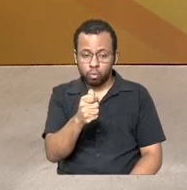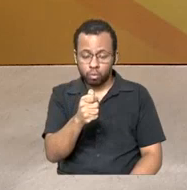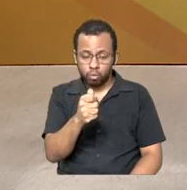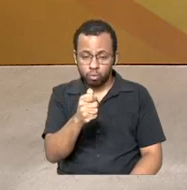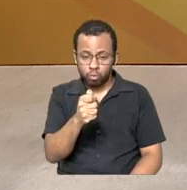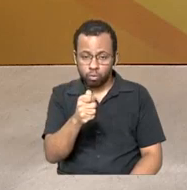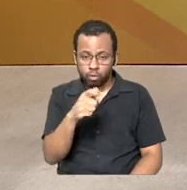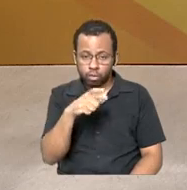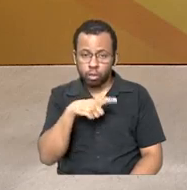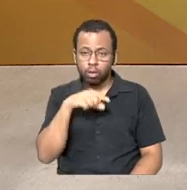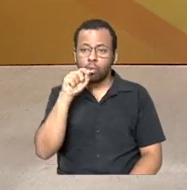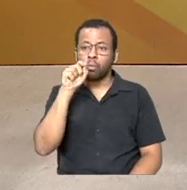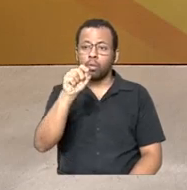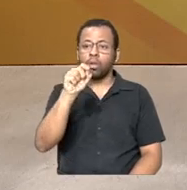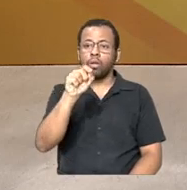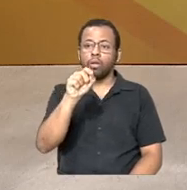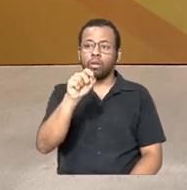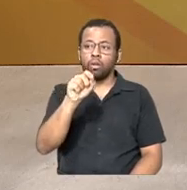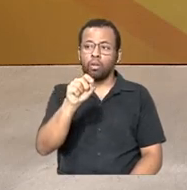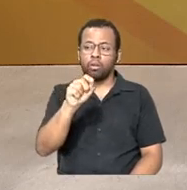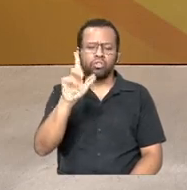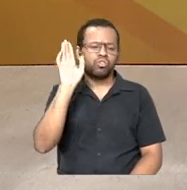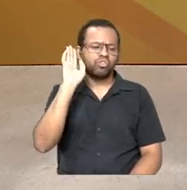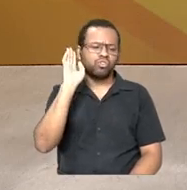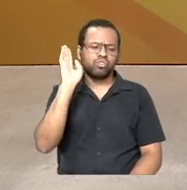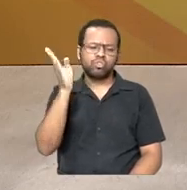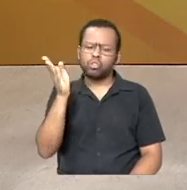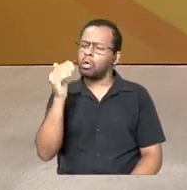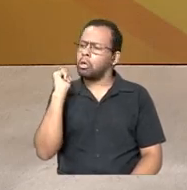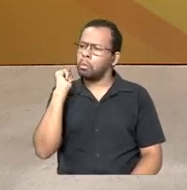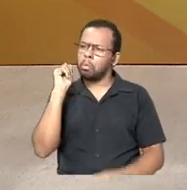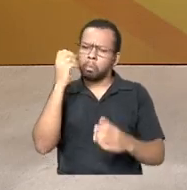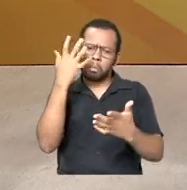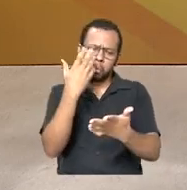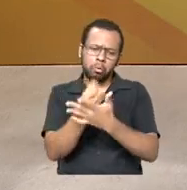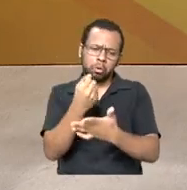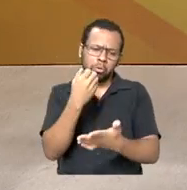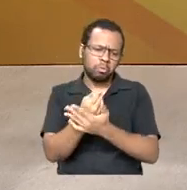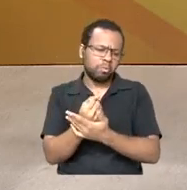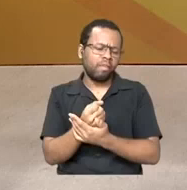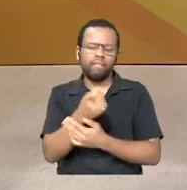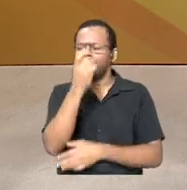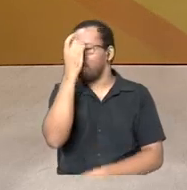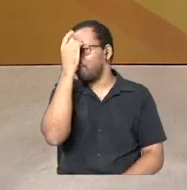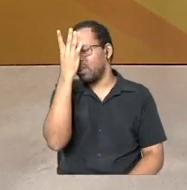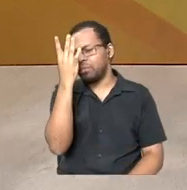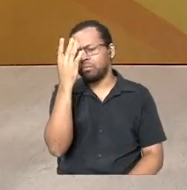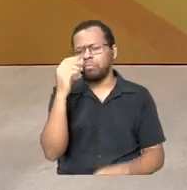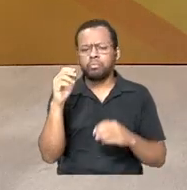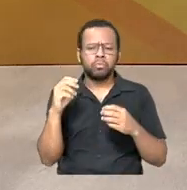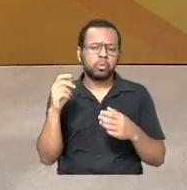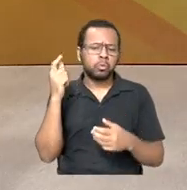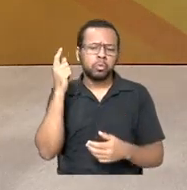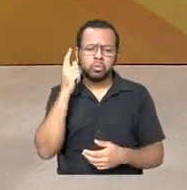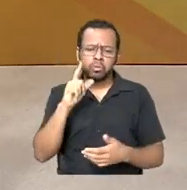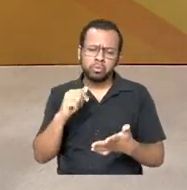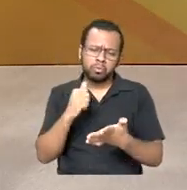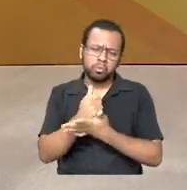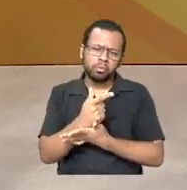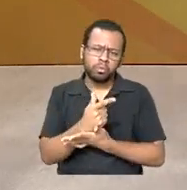aí vai aparecer o linkzinho você clica nele já entrou já baixou fácil demais né E aí adquire